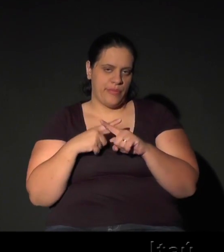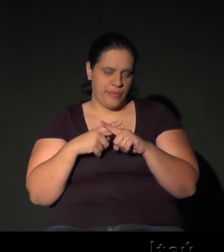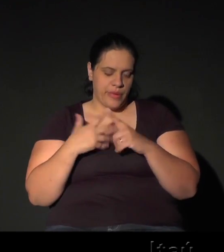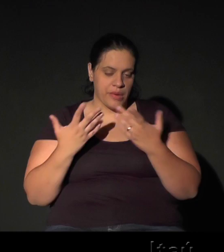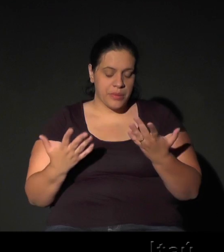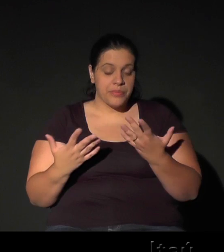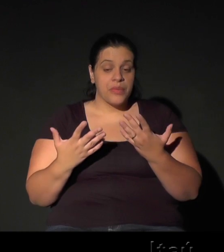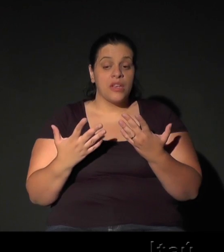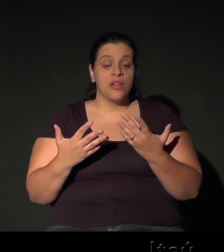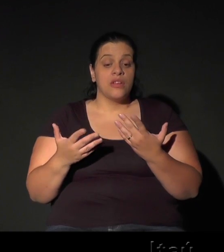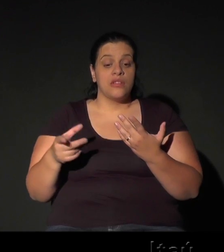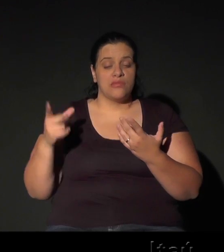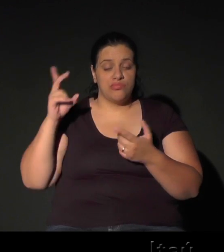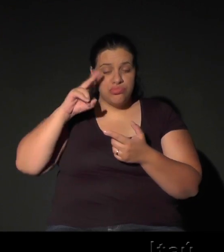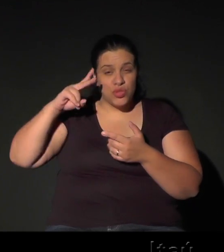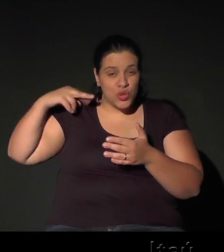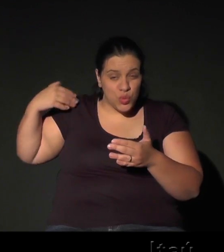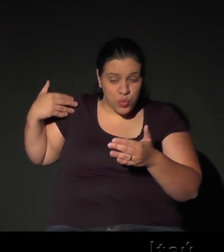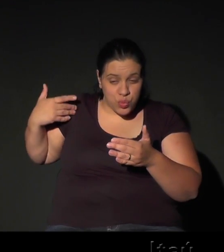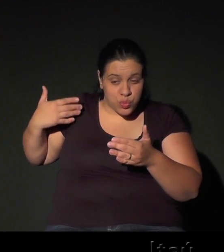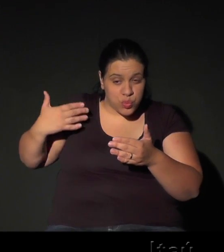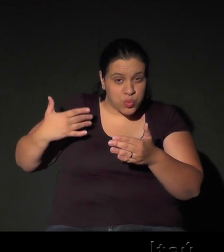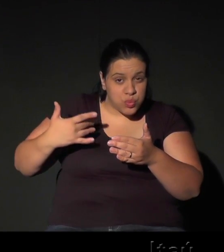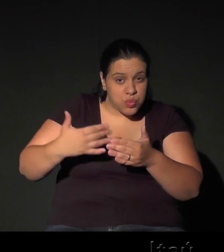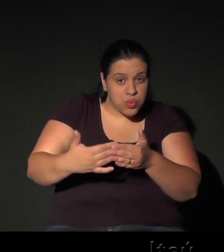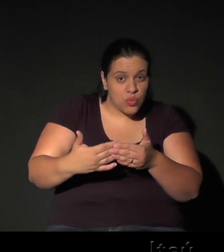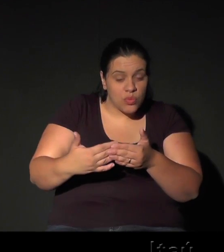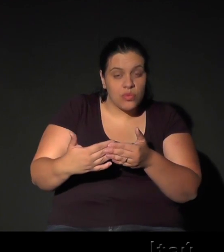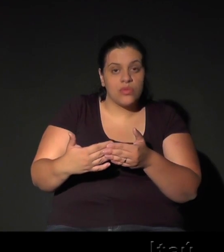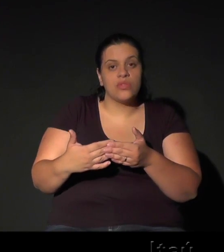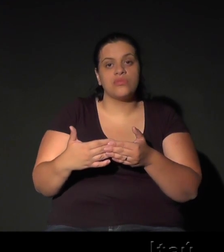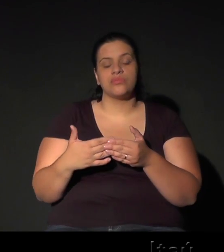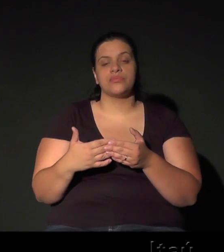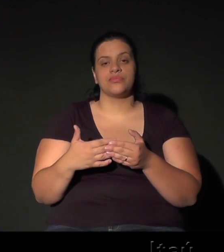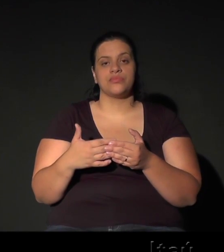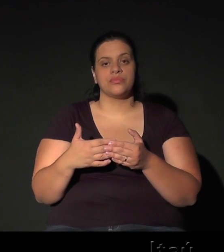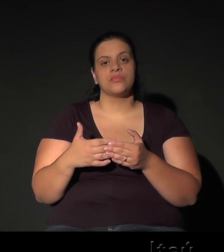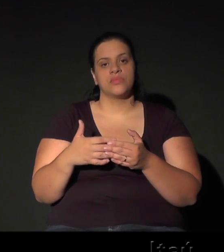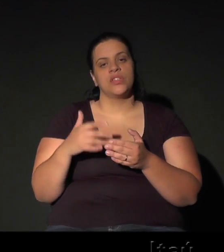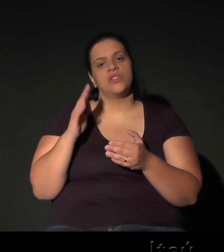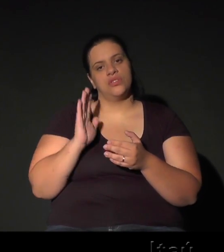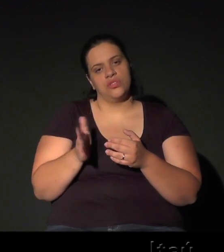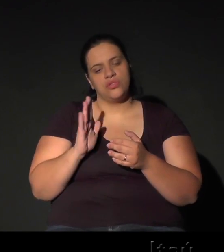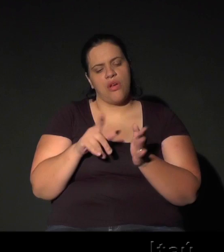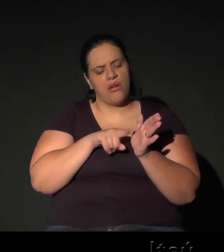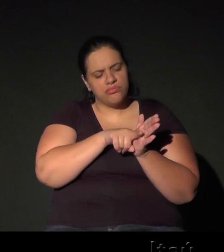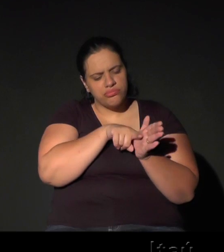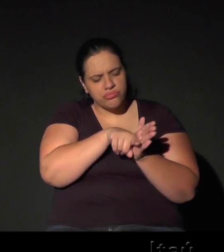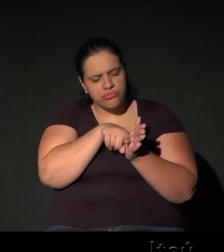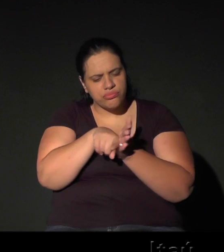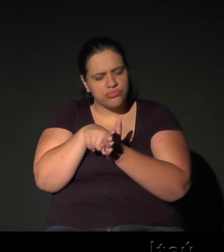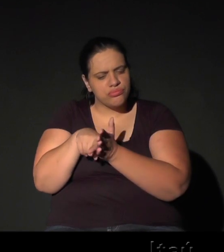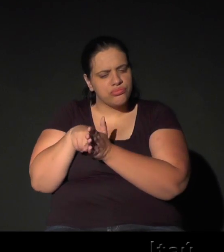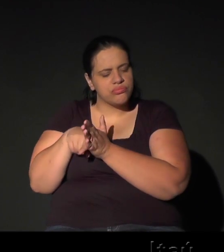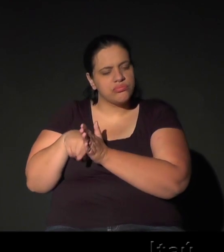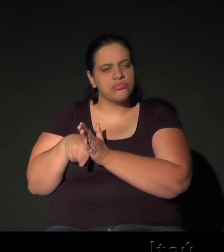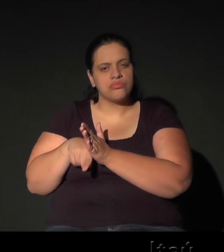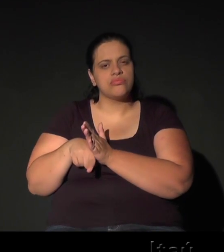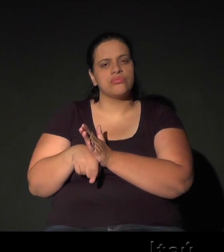porque em termos históricos nós fizemos uma pesquisa